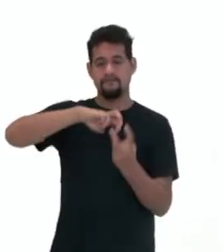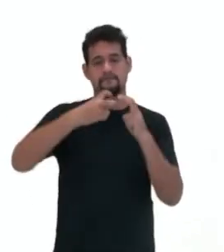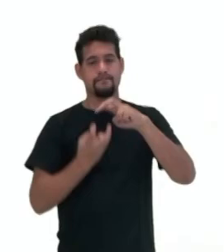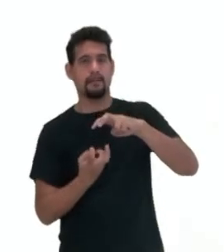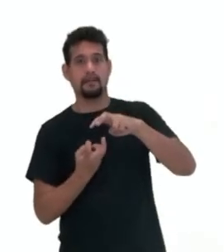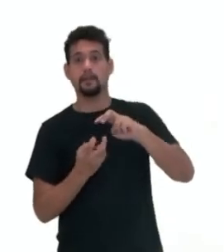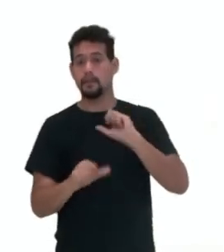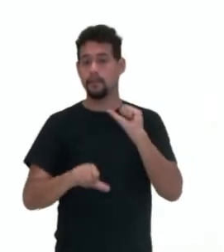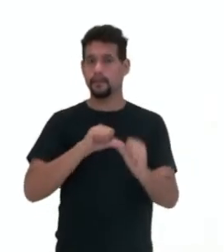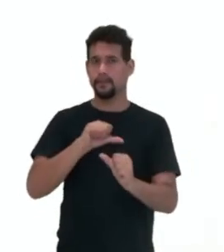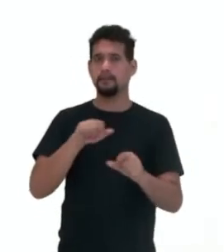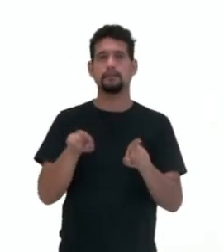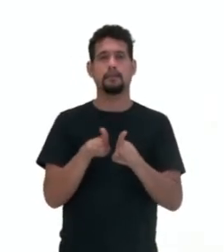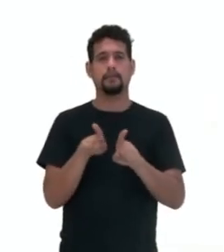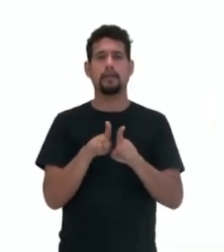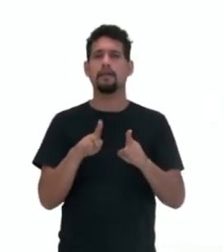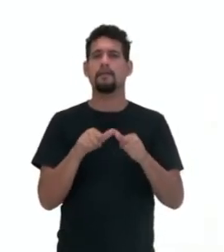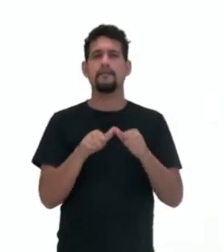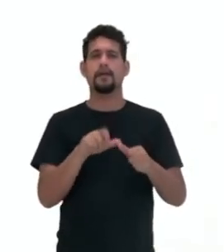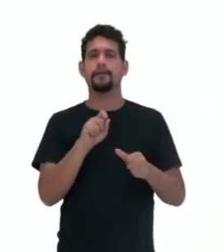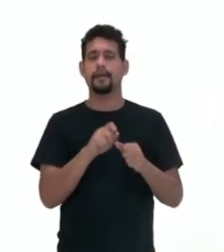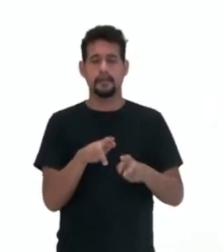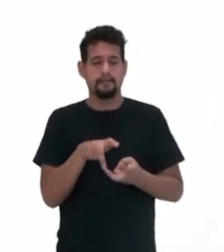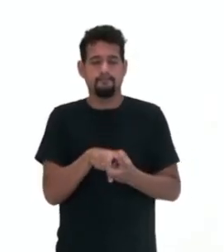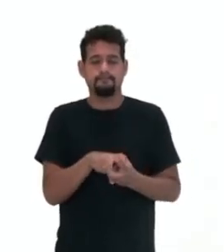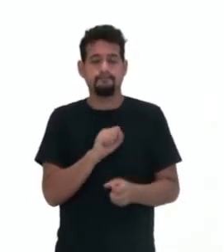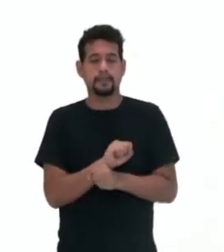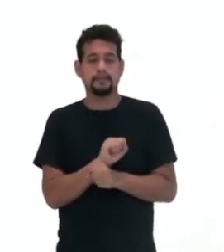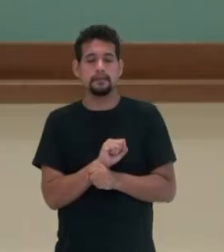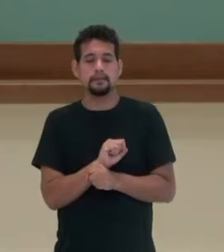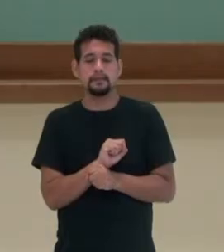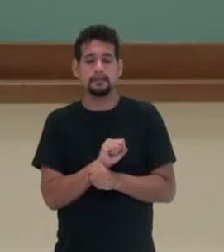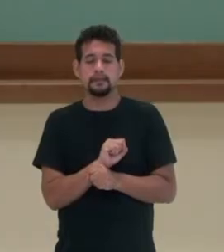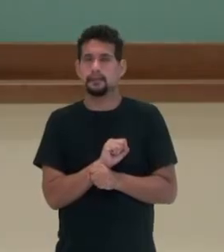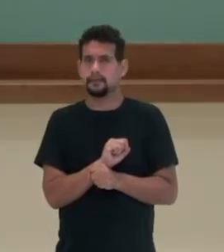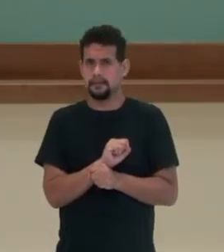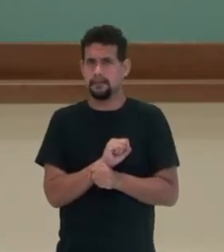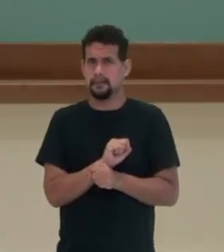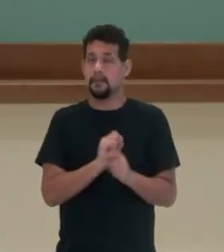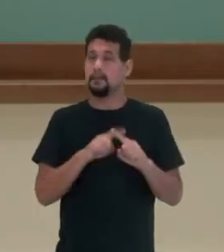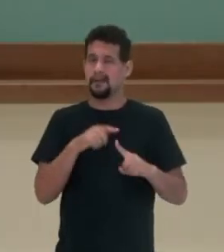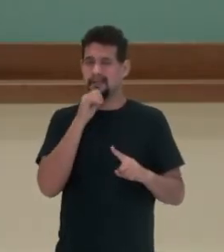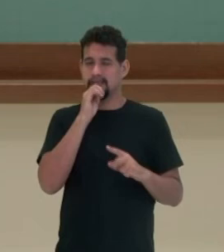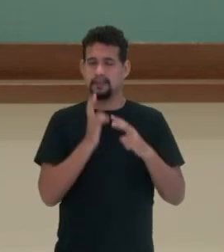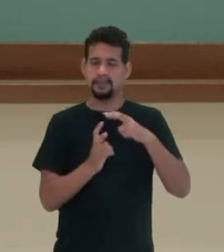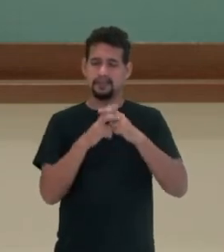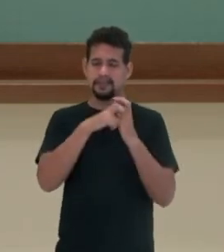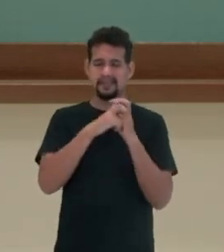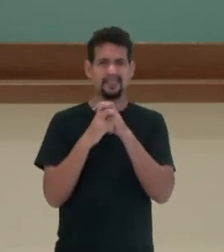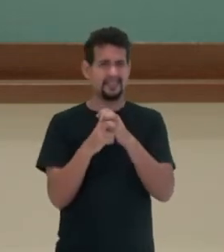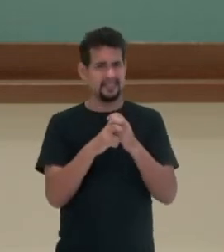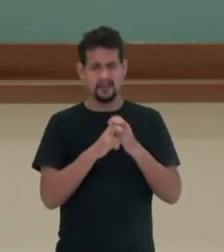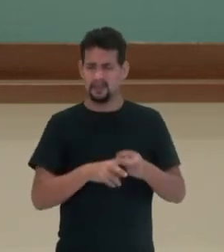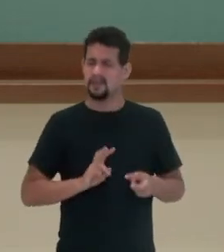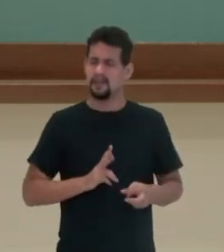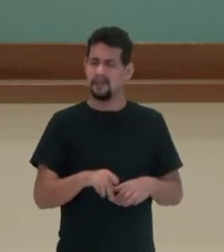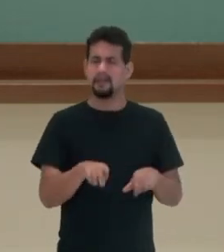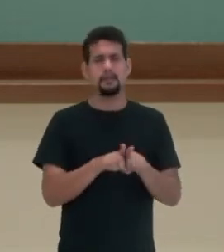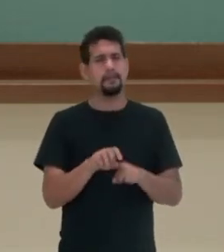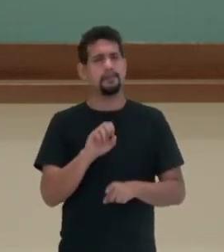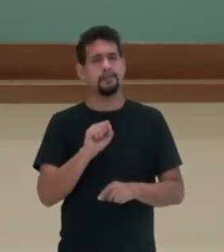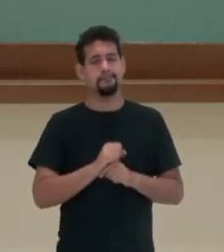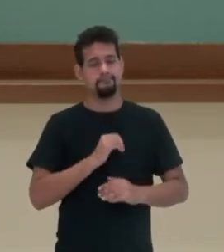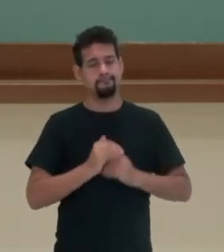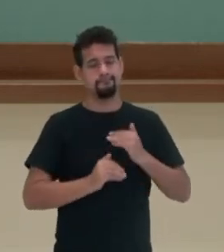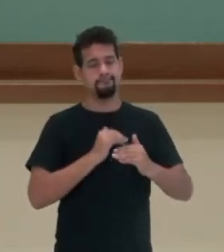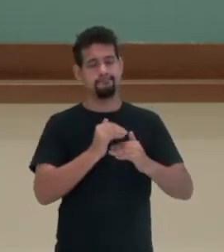em posição transversal e mantendo o dominado. Então, a guarda, durante uma luta de jiu-jitsu, ela é passada muitas vezes. Tá? Essa